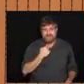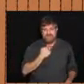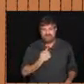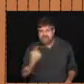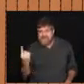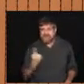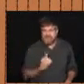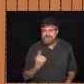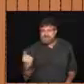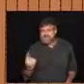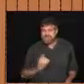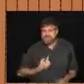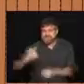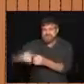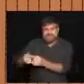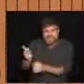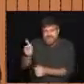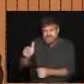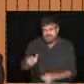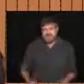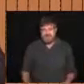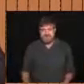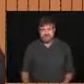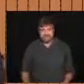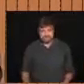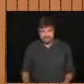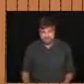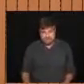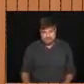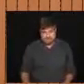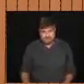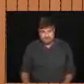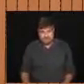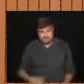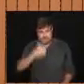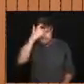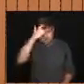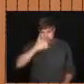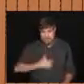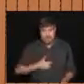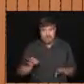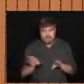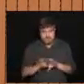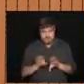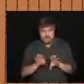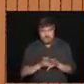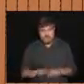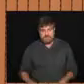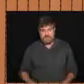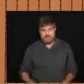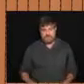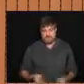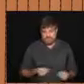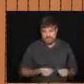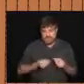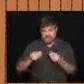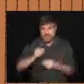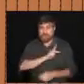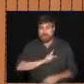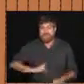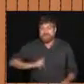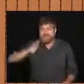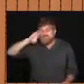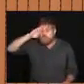cidade se for estritamente necessário. Eu estou mandando também para o presidente Jair